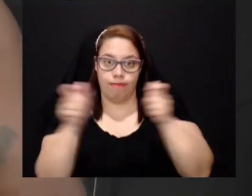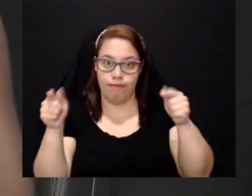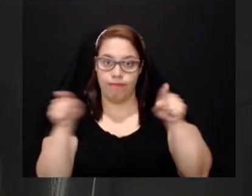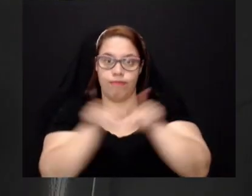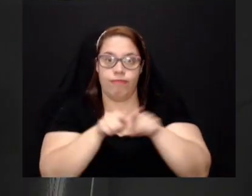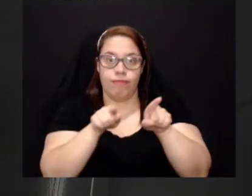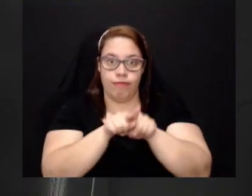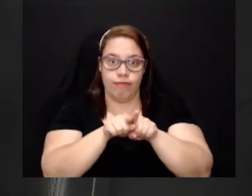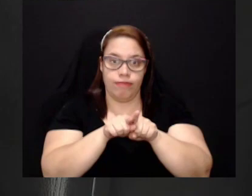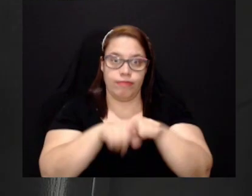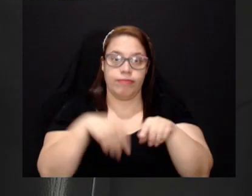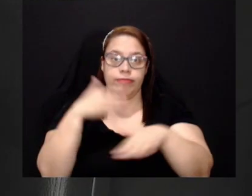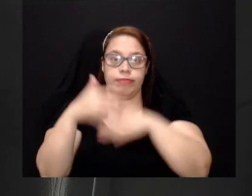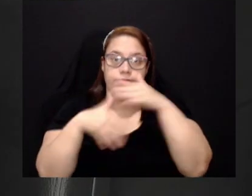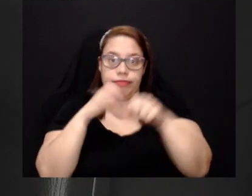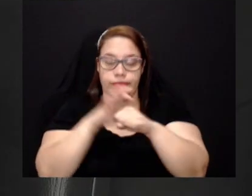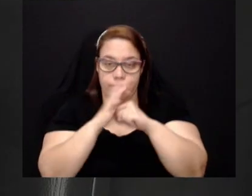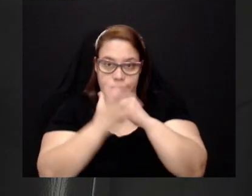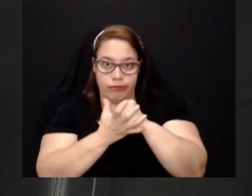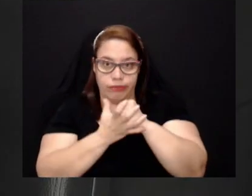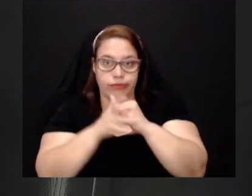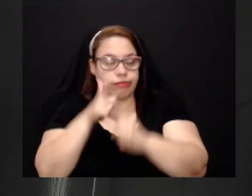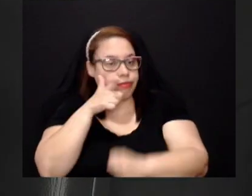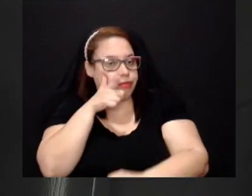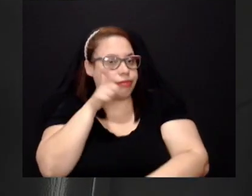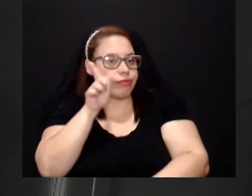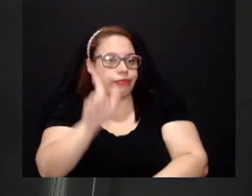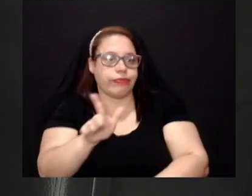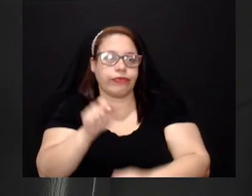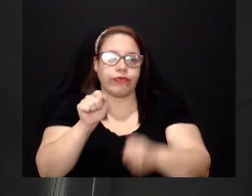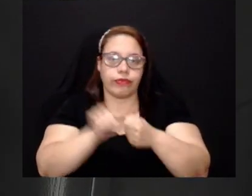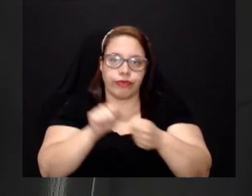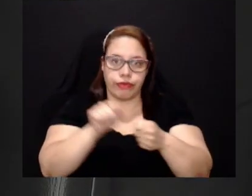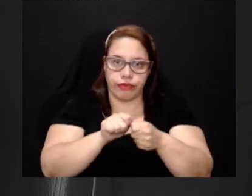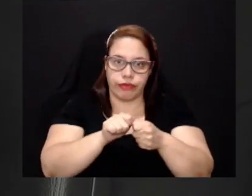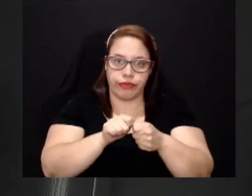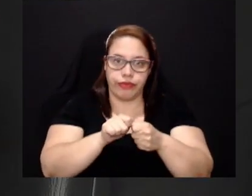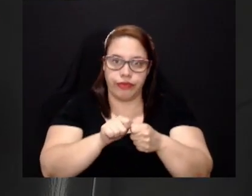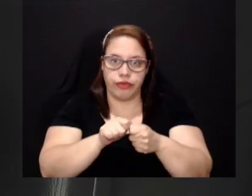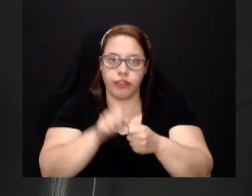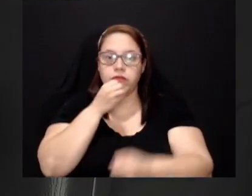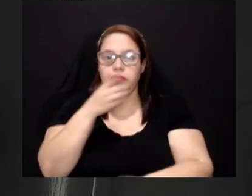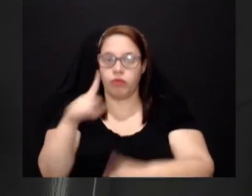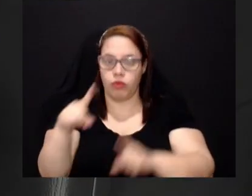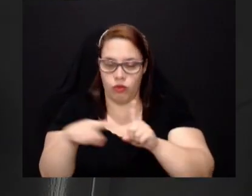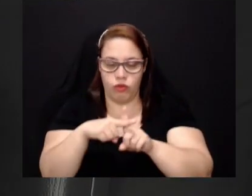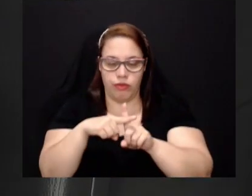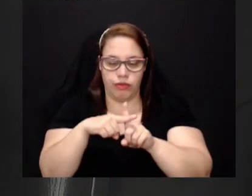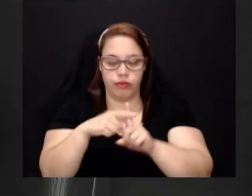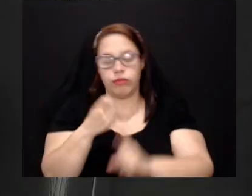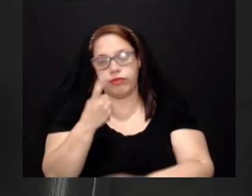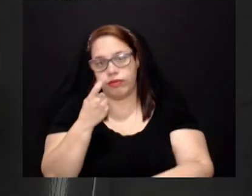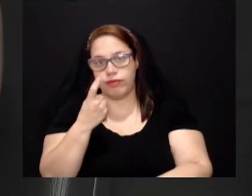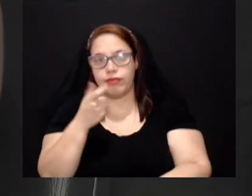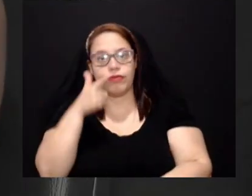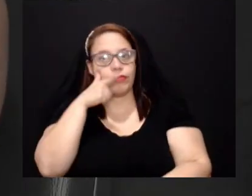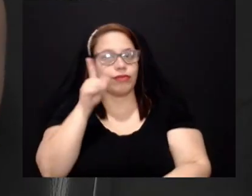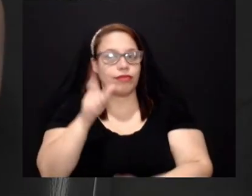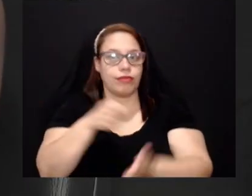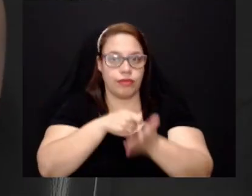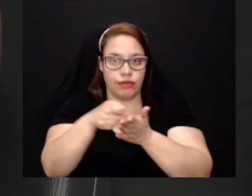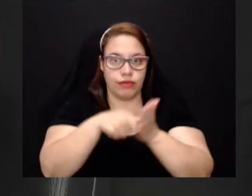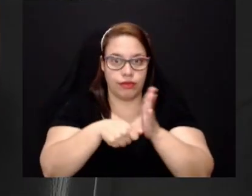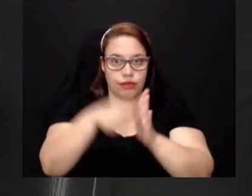da pandemia eu consegui fazer muitas coisas positivas também, e uma delas foi conseguir escrever pela primeira vez